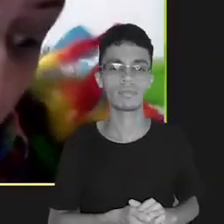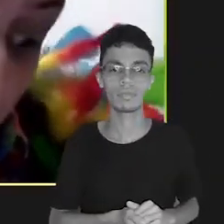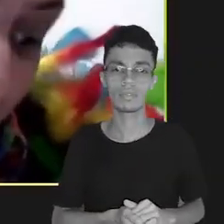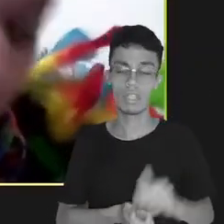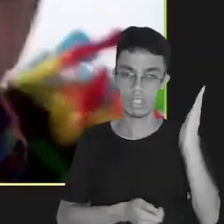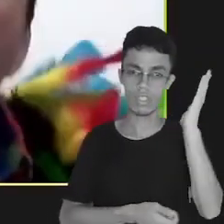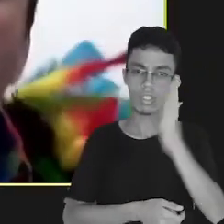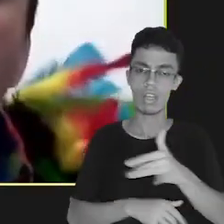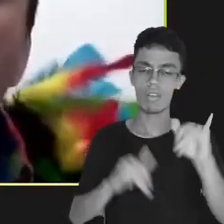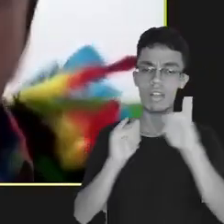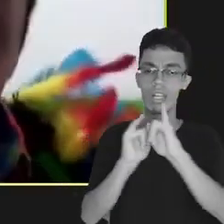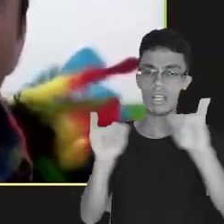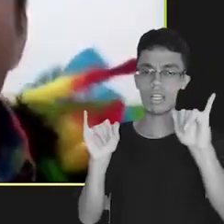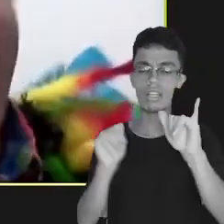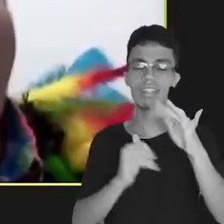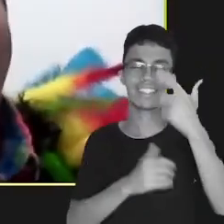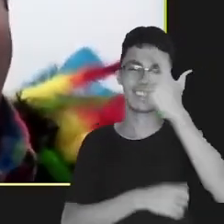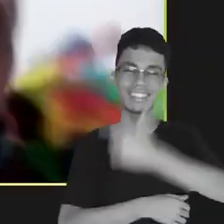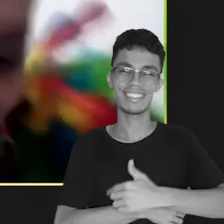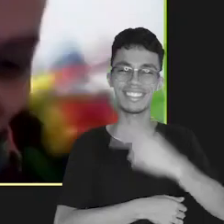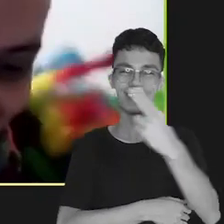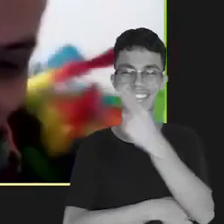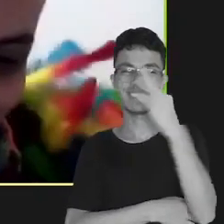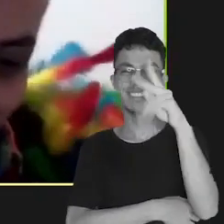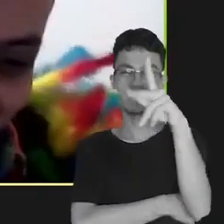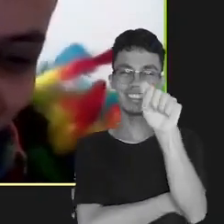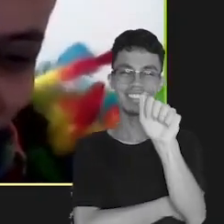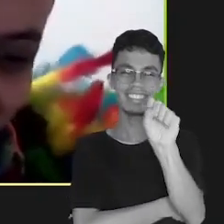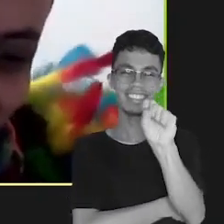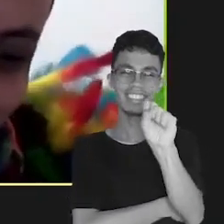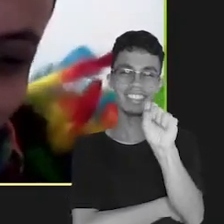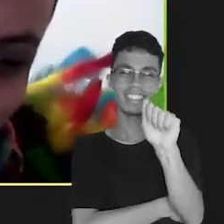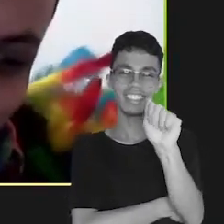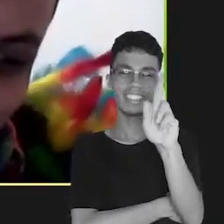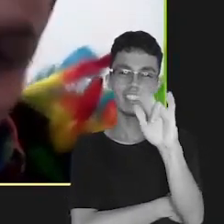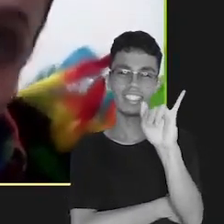já vos disse. Eu sou passarinheiro.